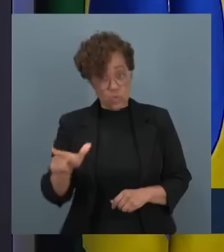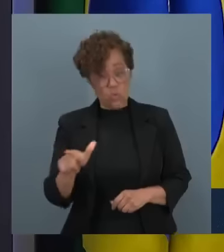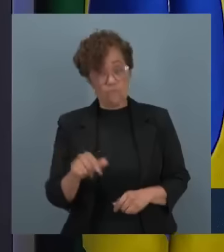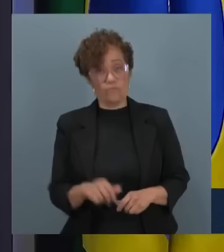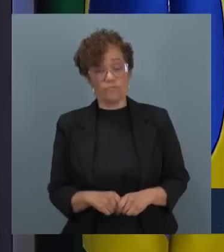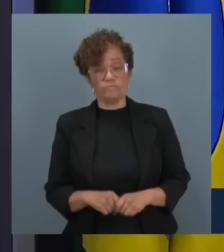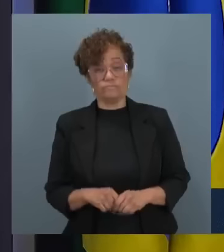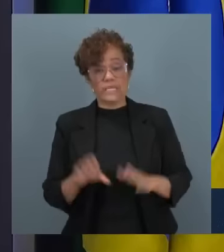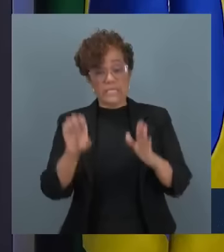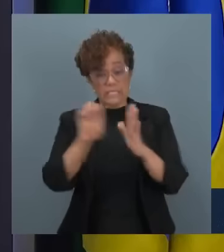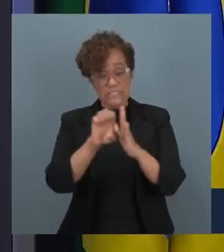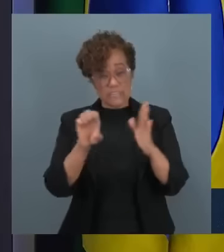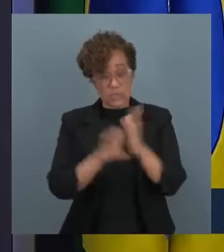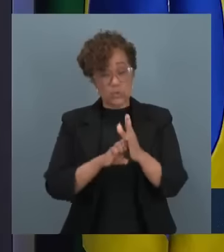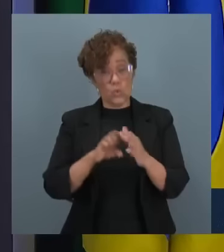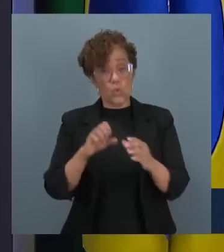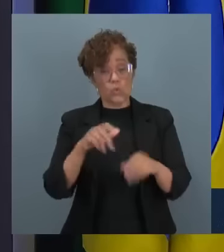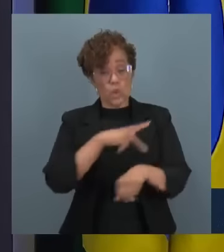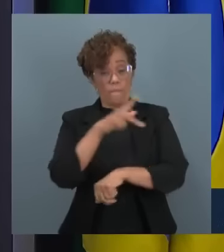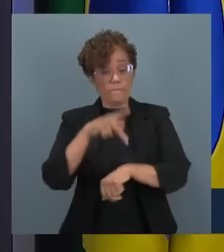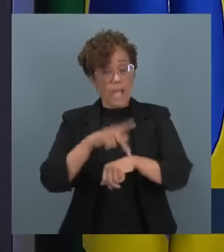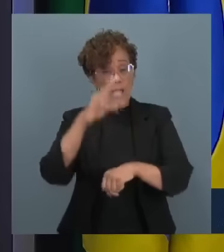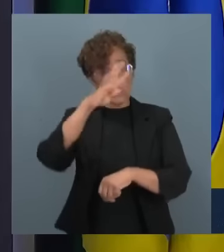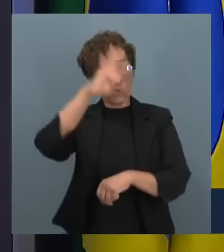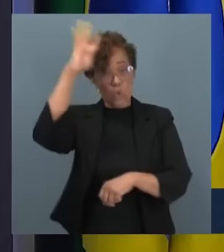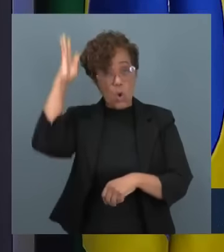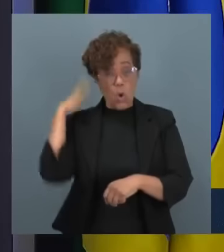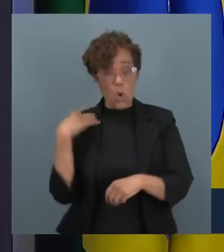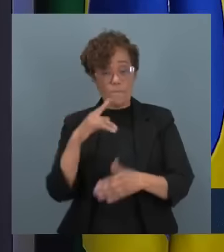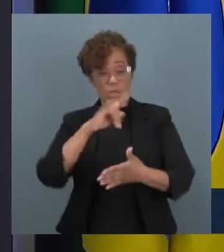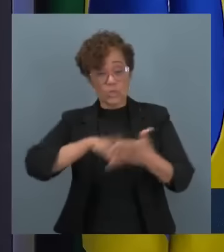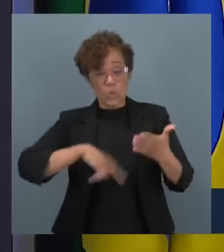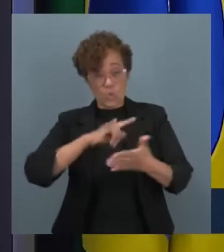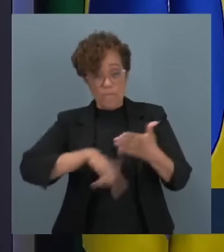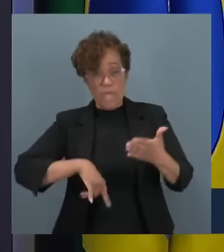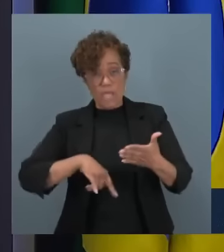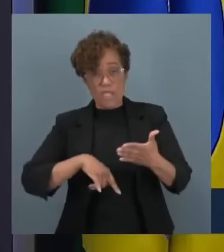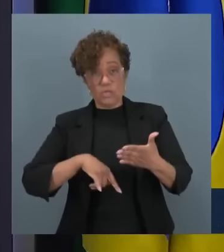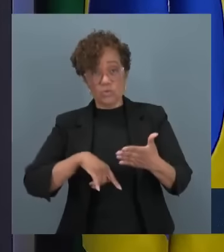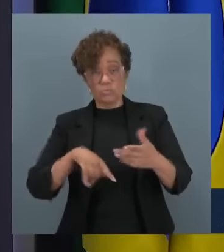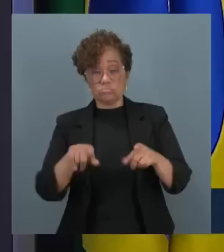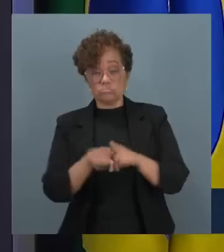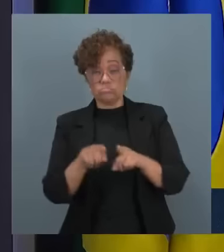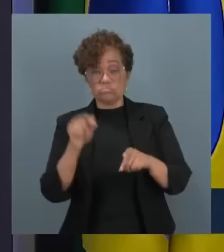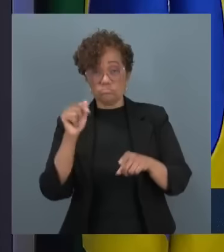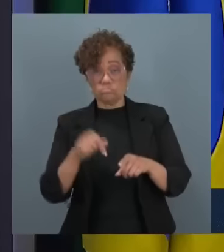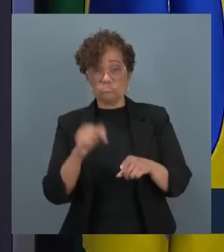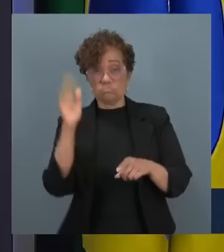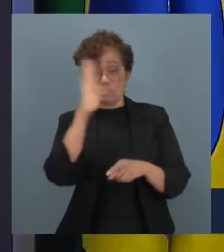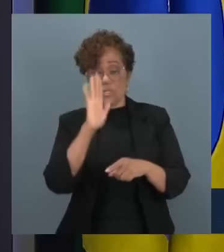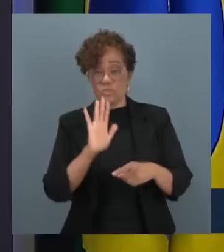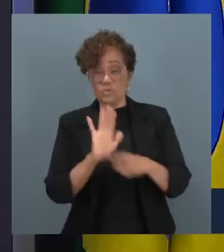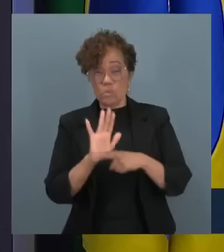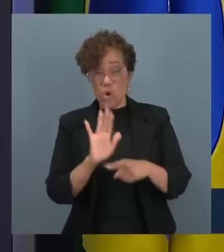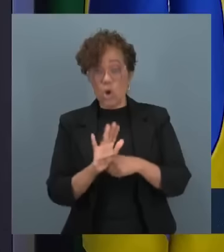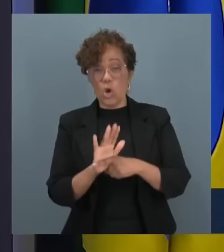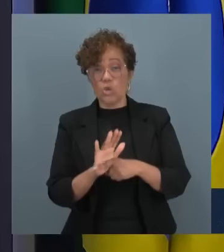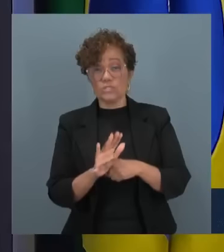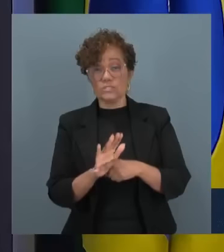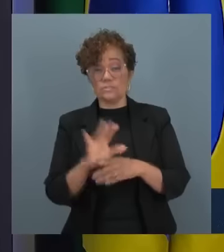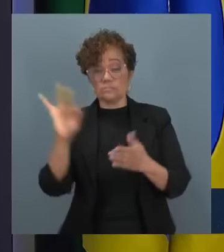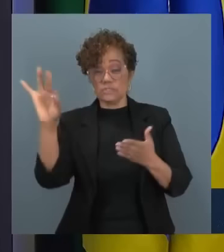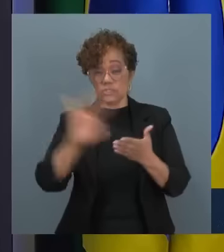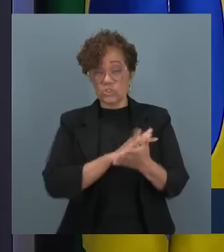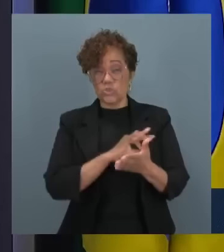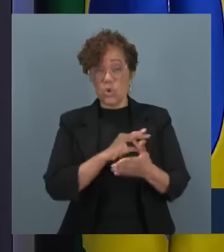O Estatuto de Roma, documento internacional que o Brasil é signatário, ratificou e promulgou,